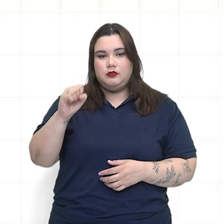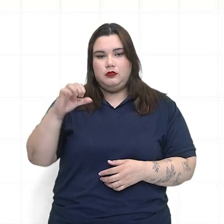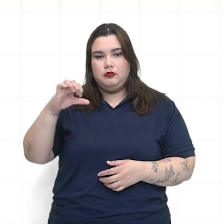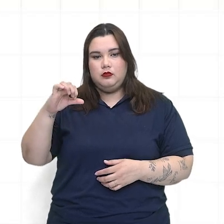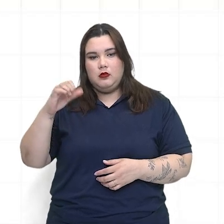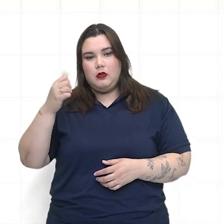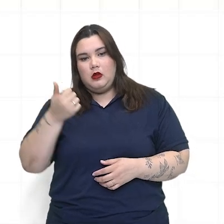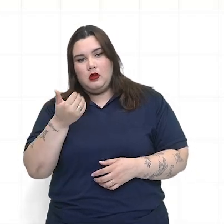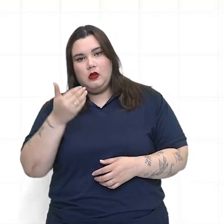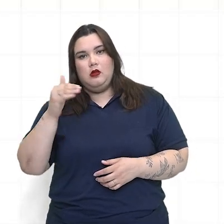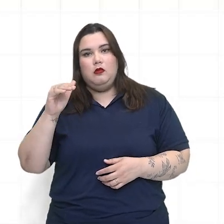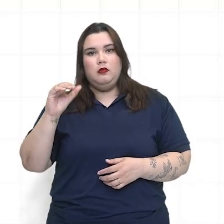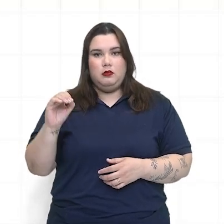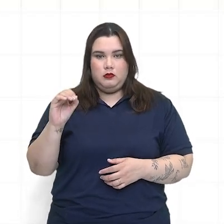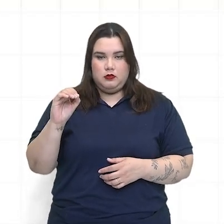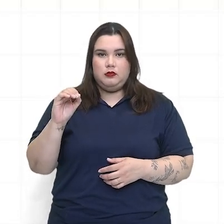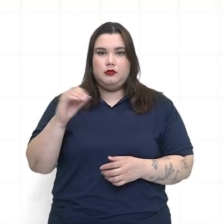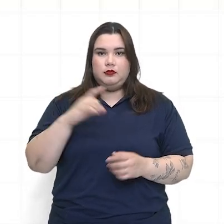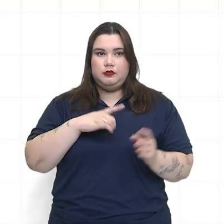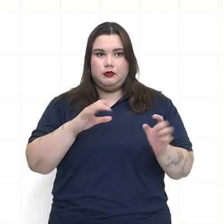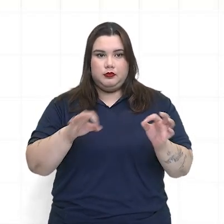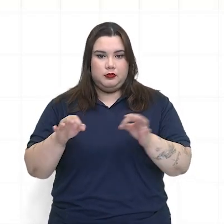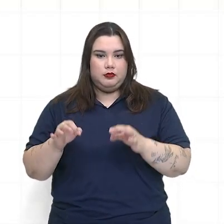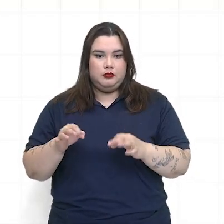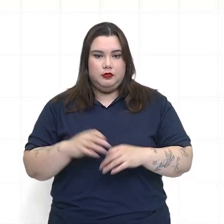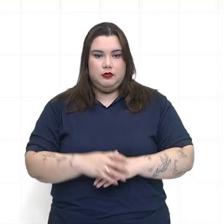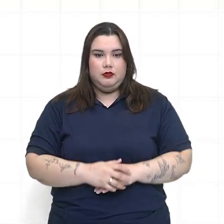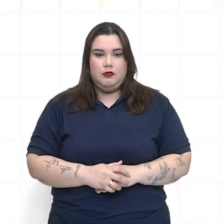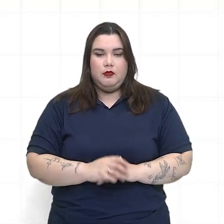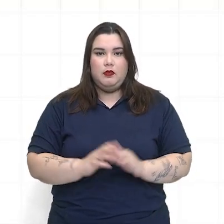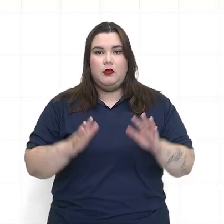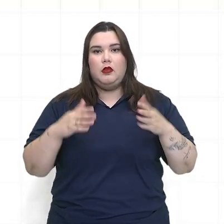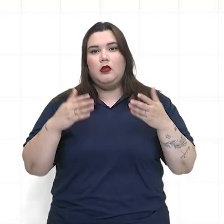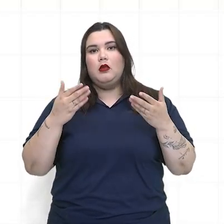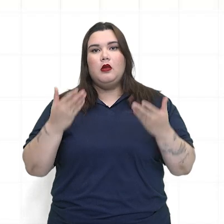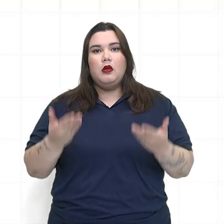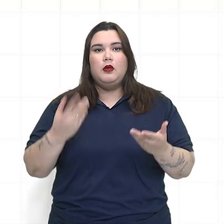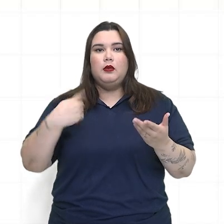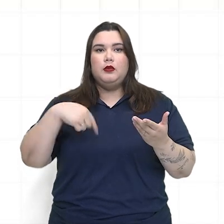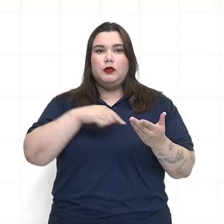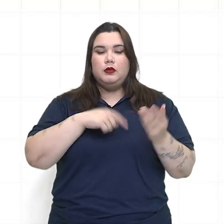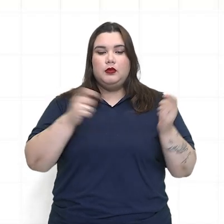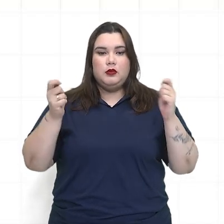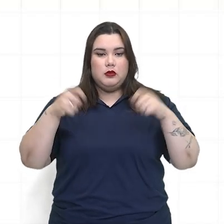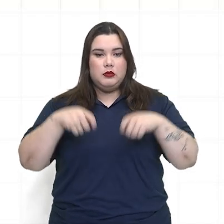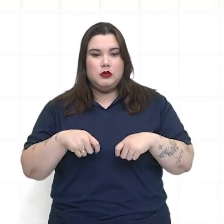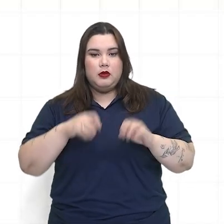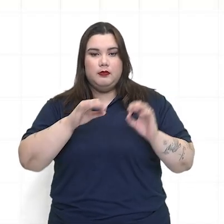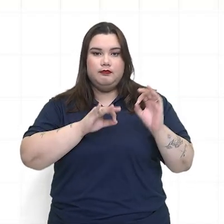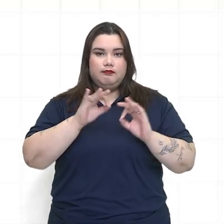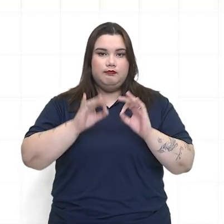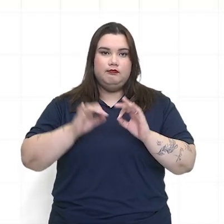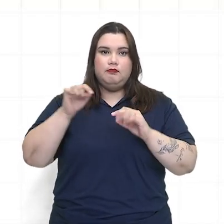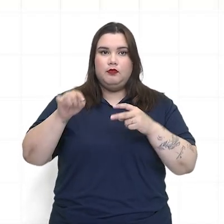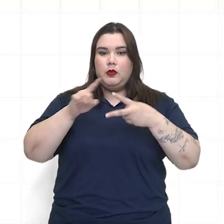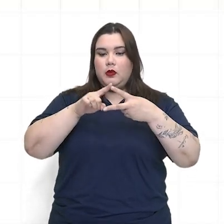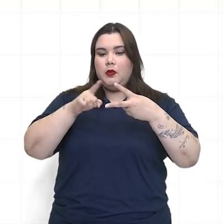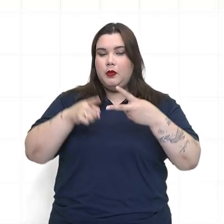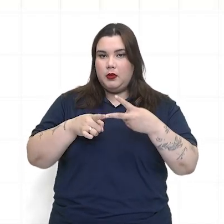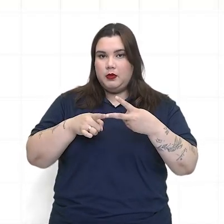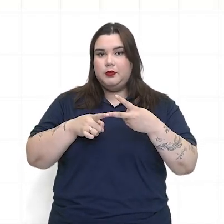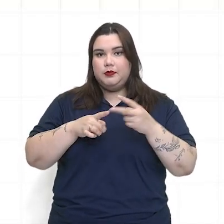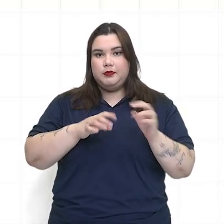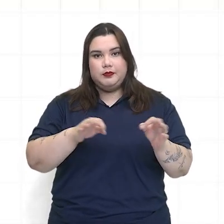8, 9 graus, até formar os 10. Então, assim, a gente consegue realizar a medida de um